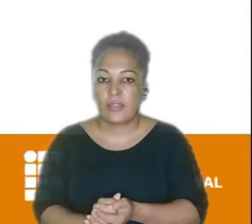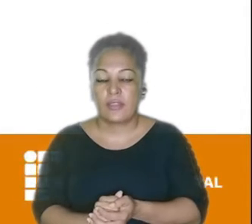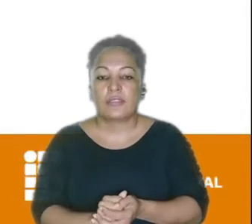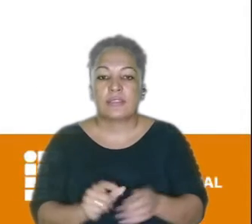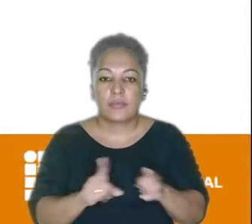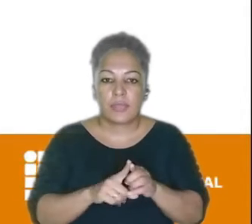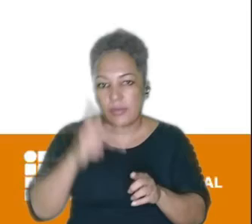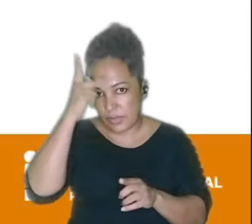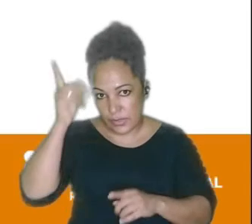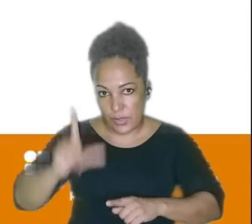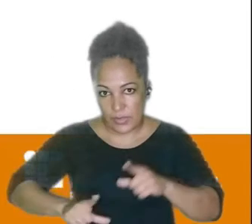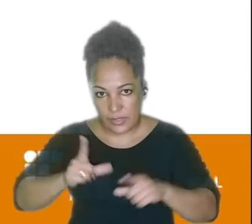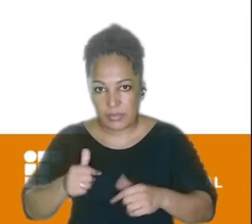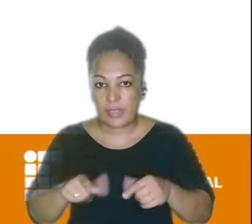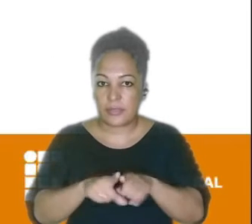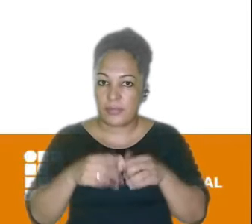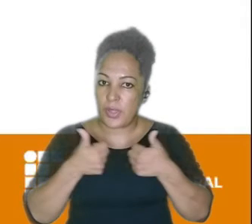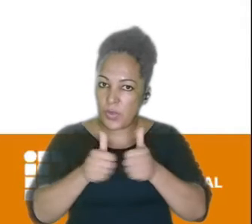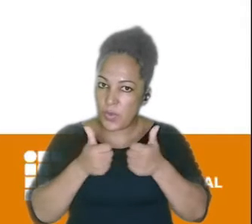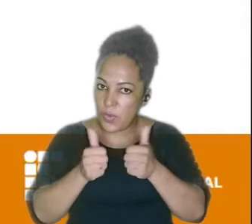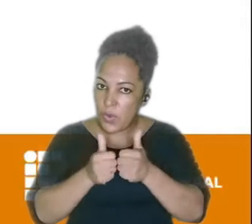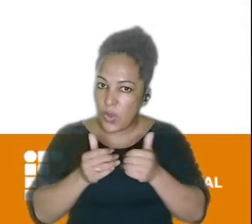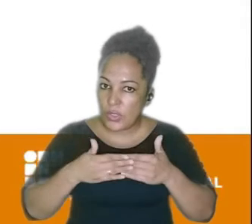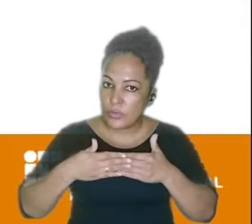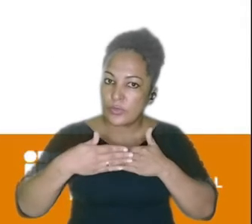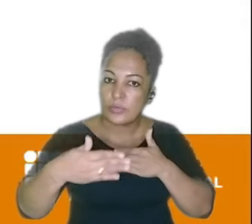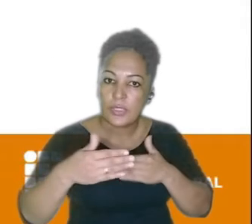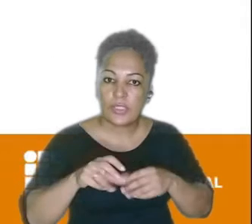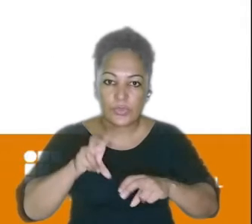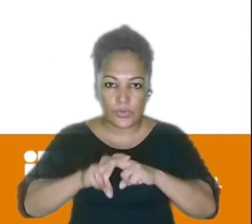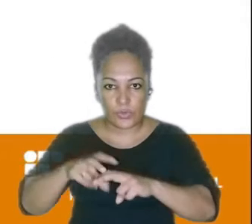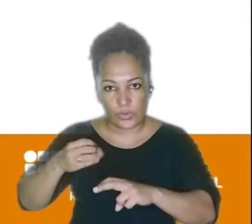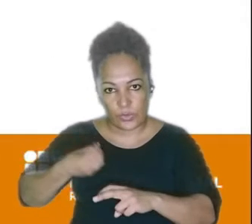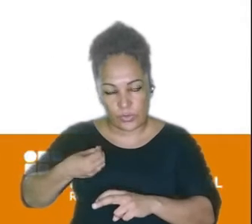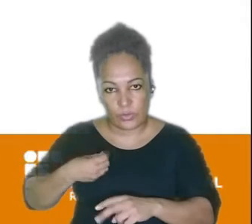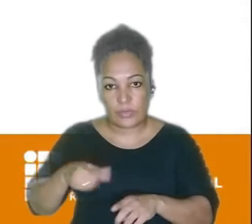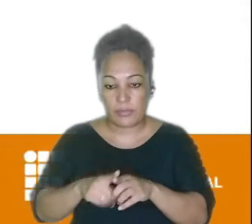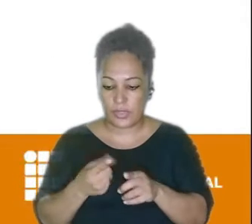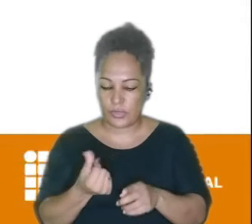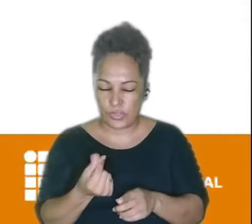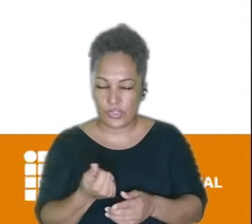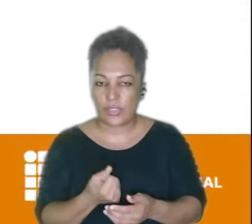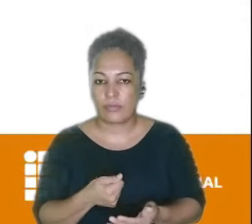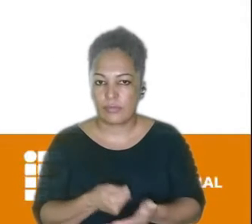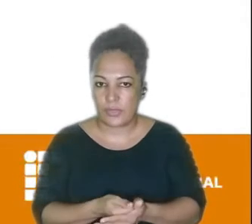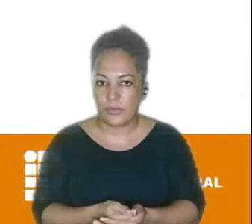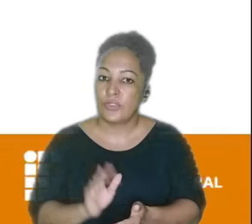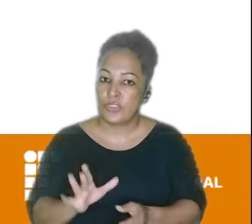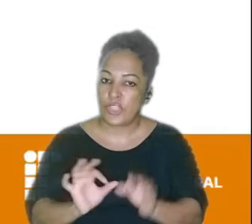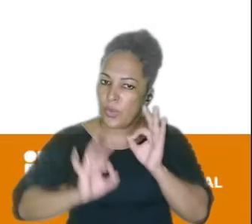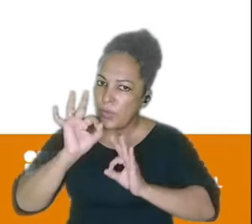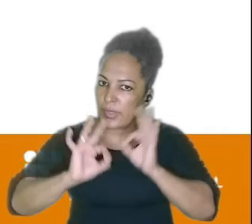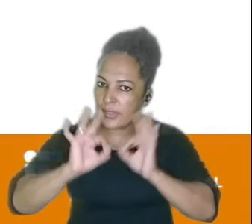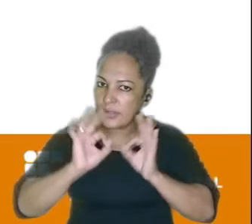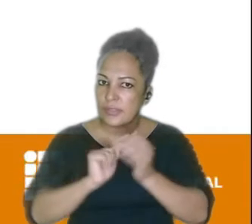aqui a passagem, aqui o funcionário, aqui o ônibus, trecho, a poltrona e aqui o recebimento, ok?